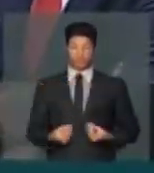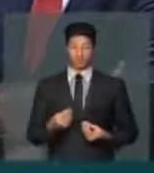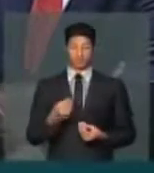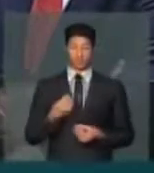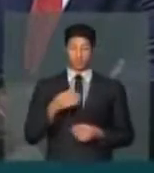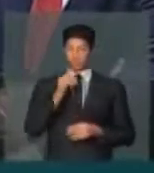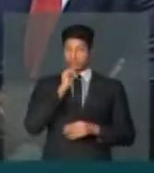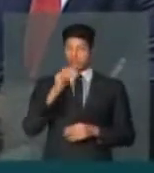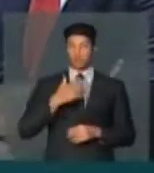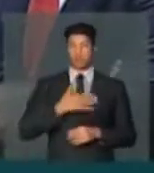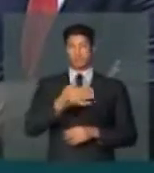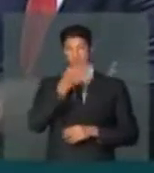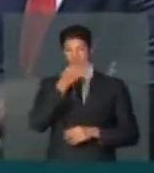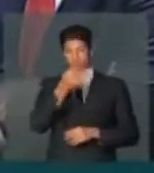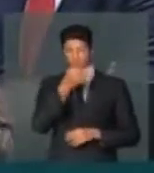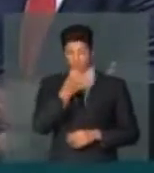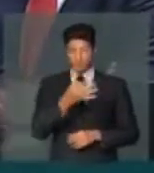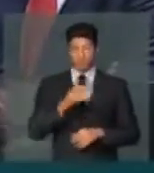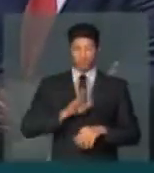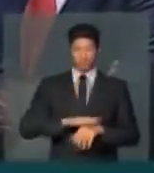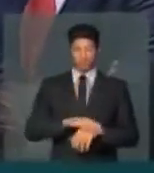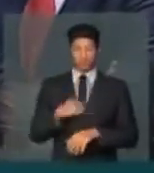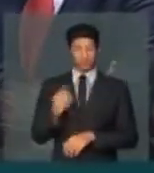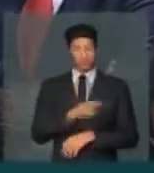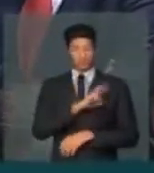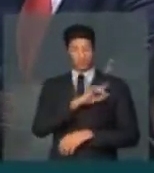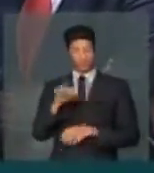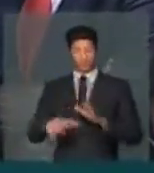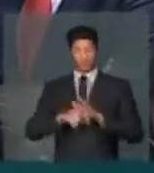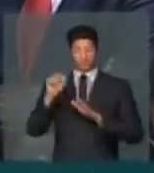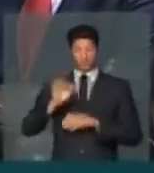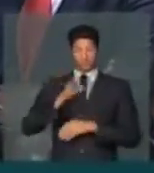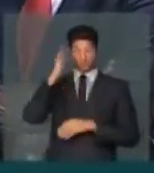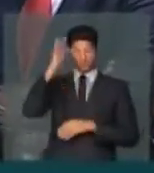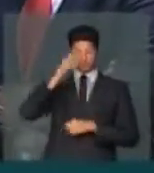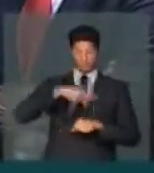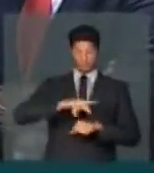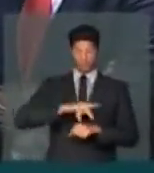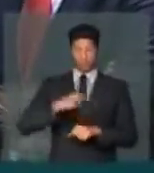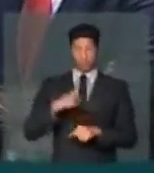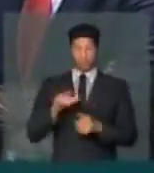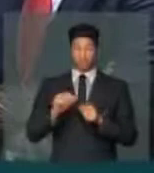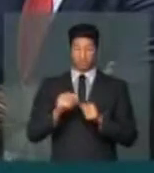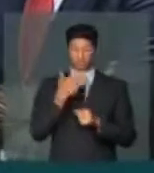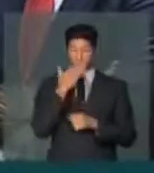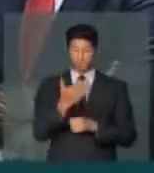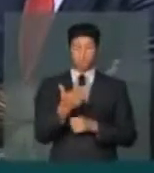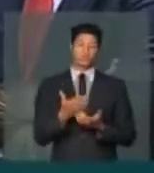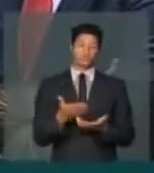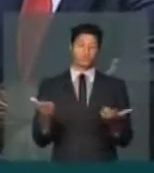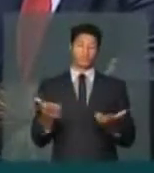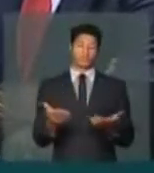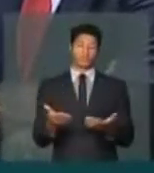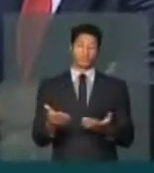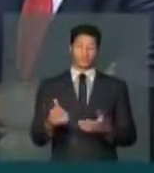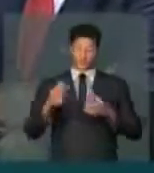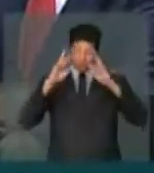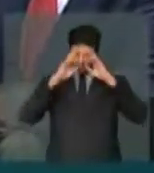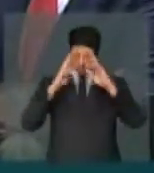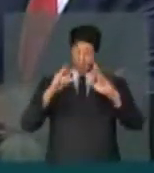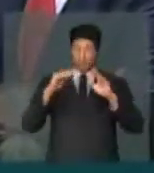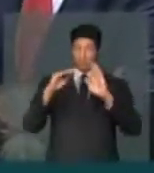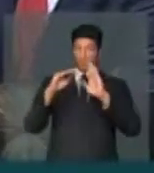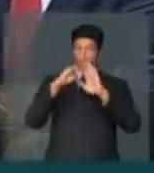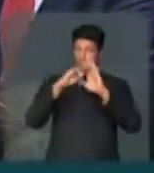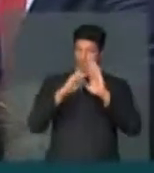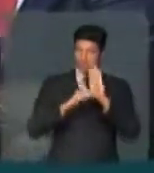de manifestar a minha opinião na hora que a gente vai decidir o futuro do país. Eu faço um apelo a Vossa Excelência. Respeite o